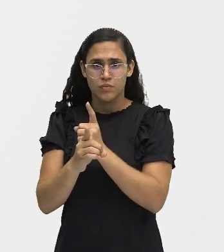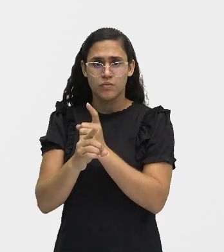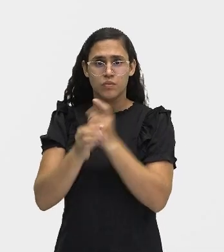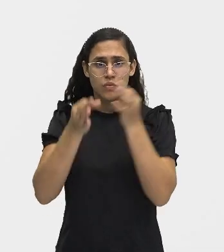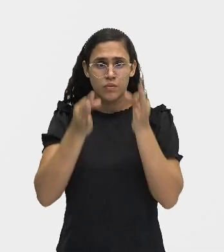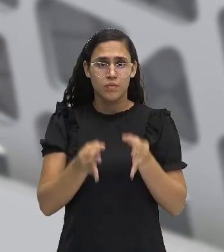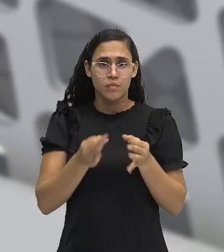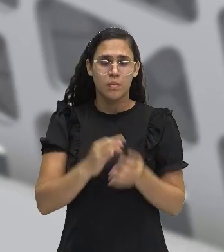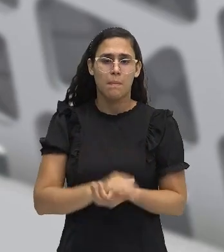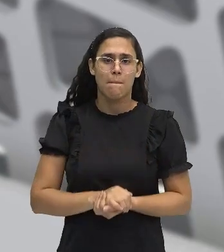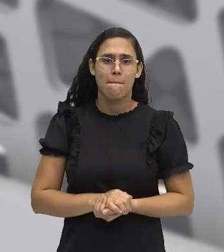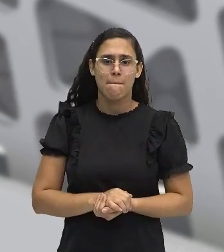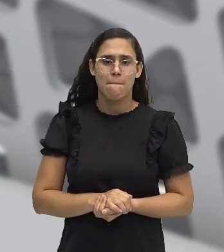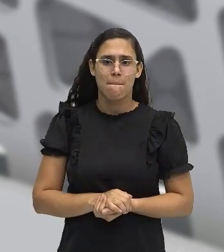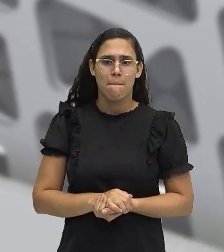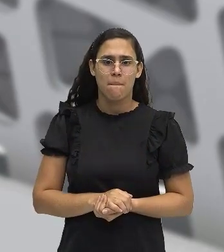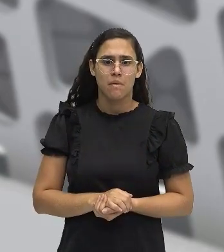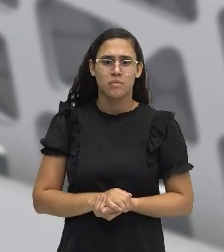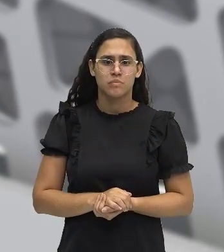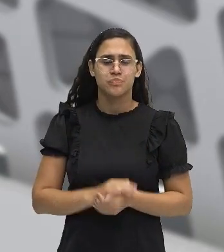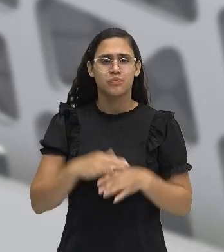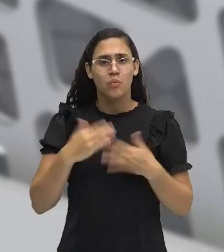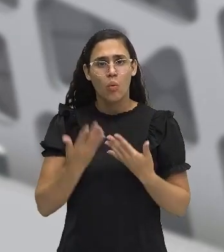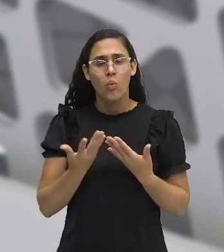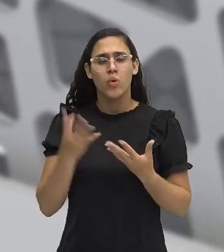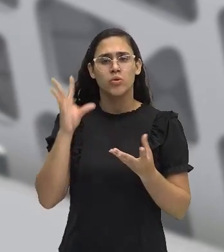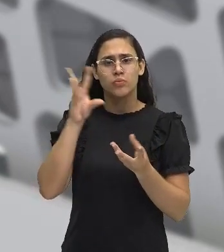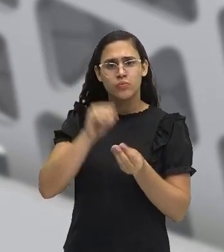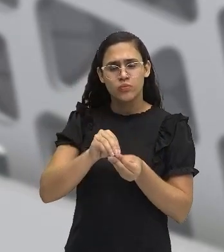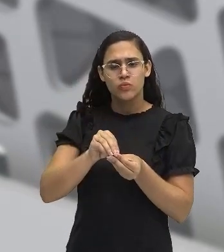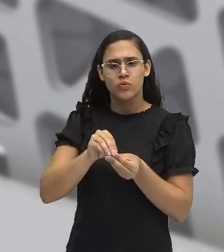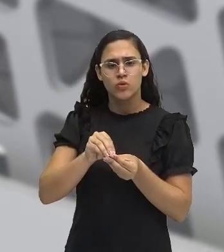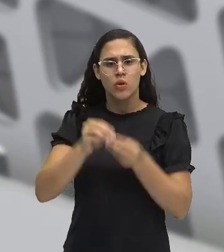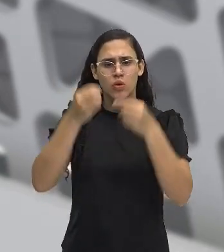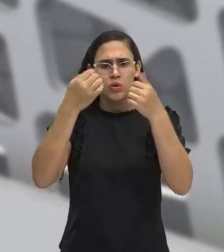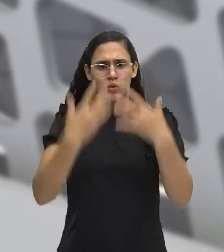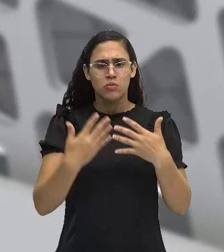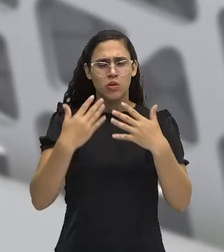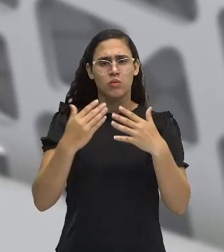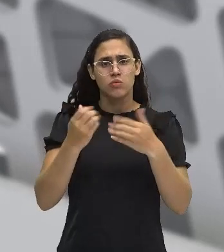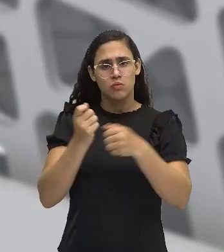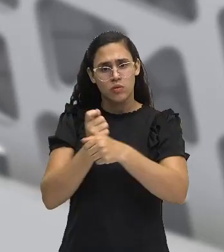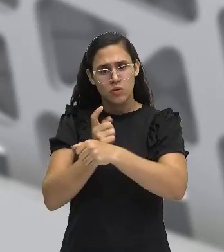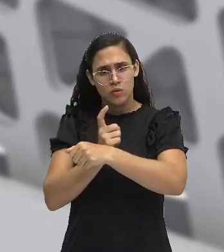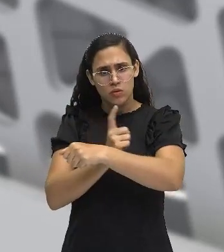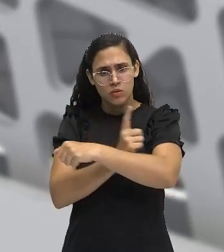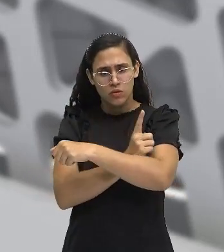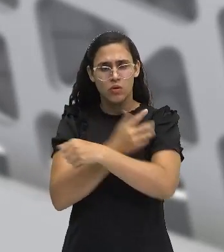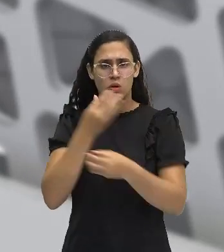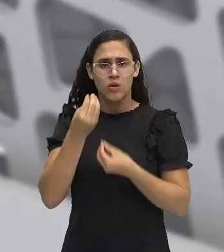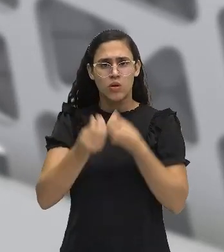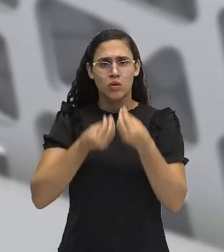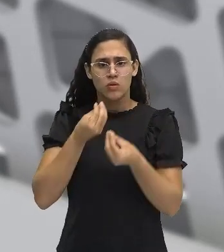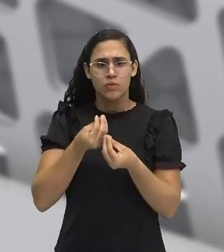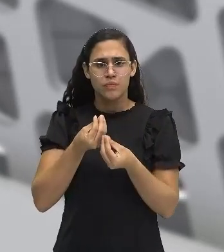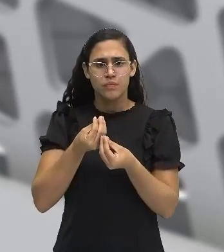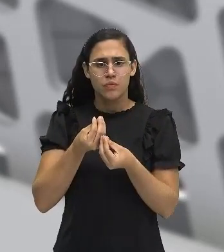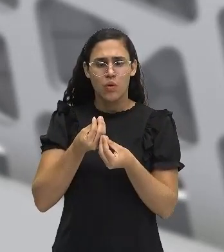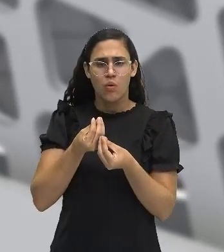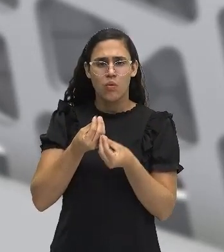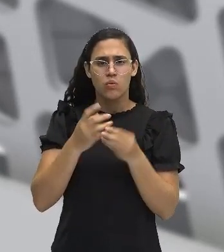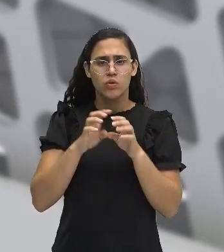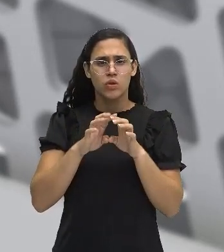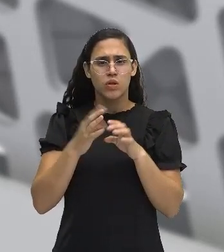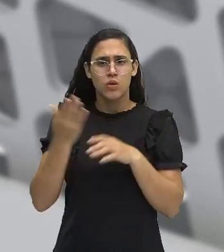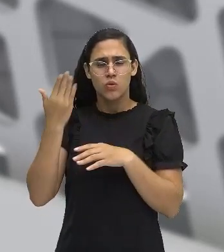certo? Então, essa é a nossa revisão, né? A gente falou aí sobre evolução, um pouco sobre o que os seres vivos